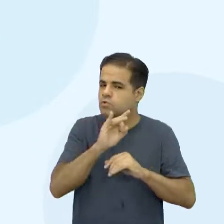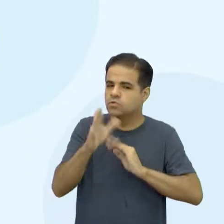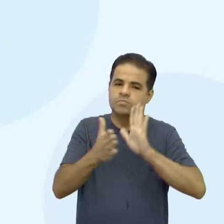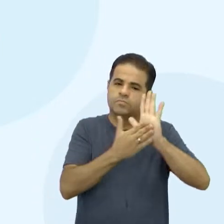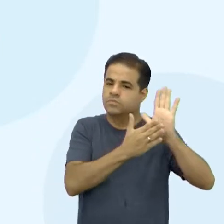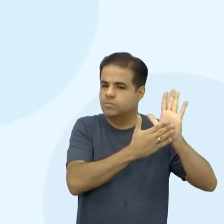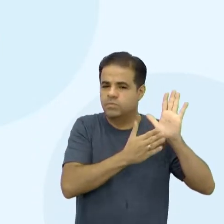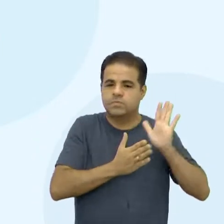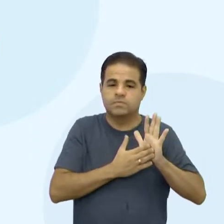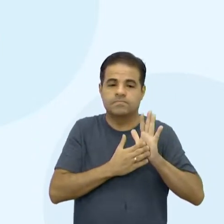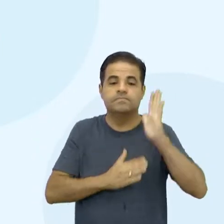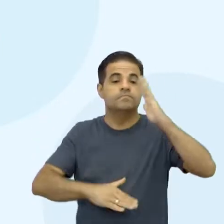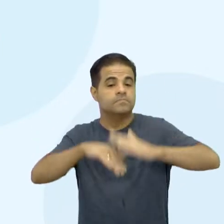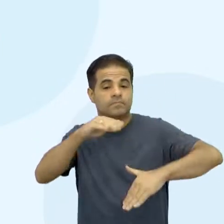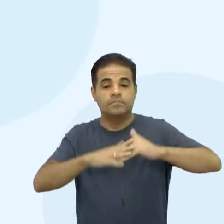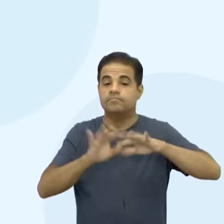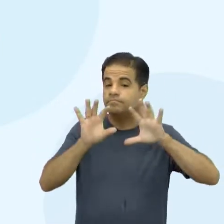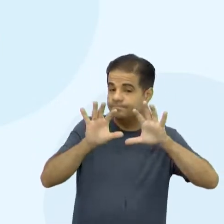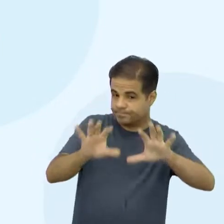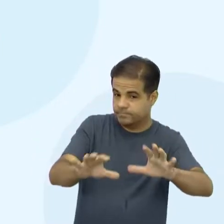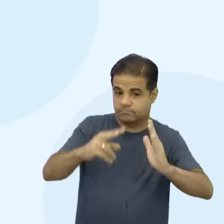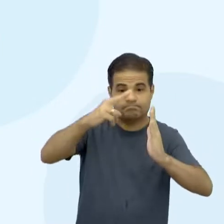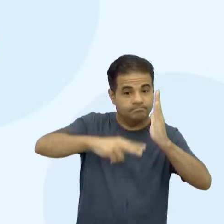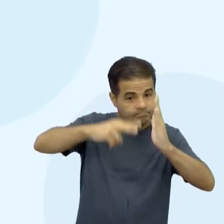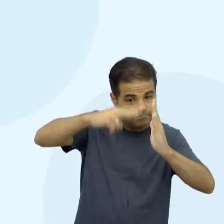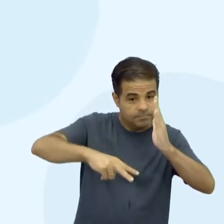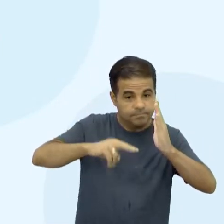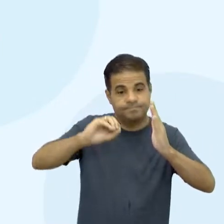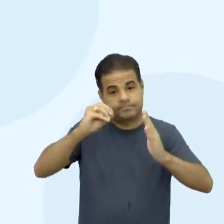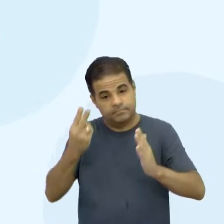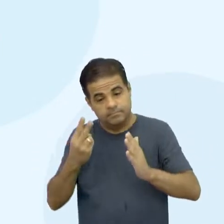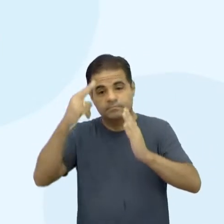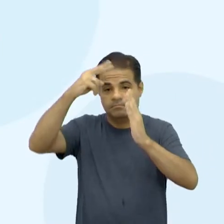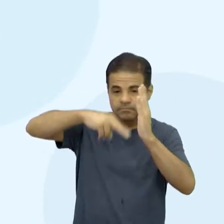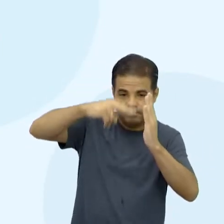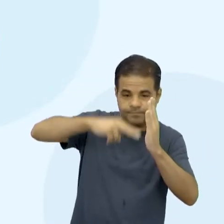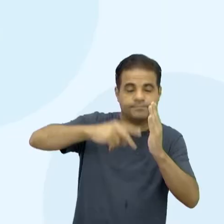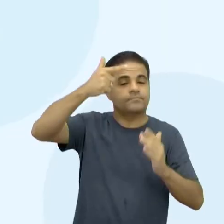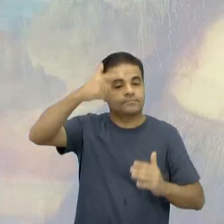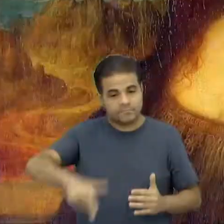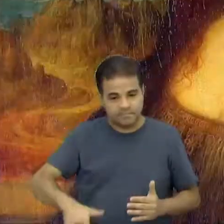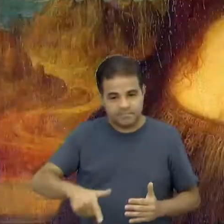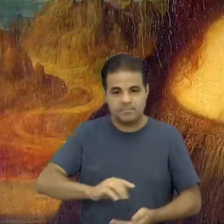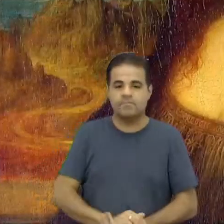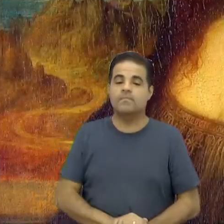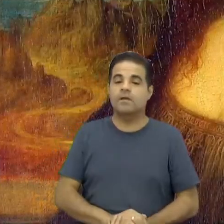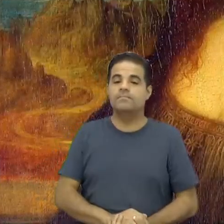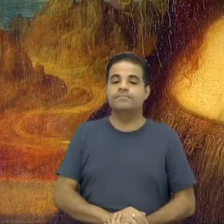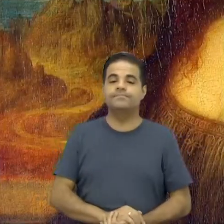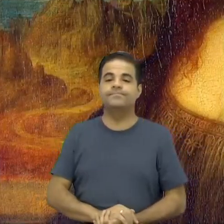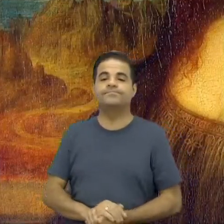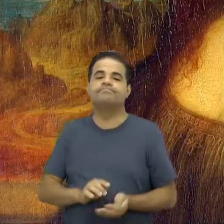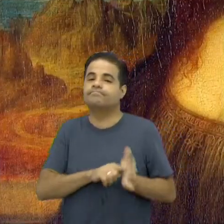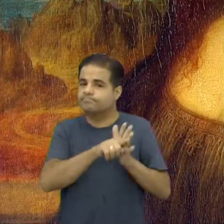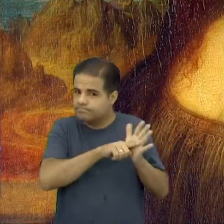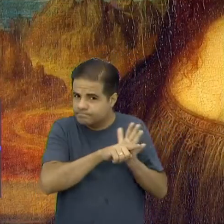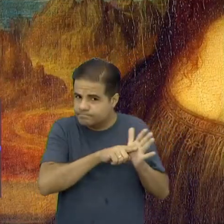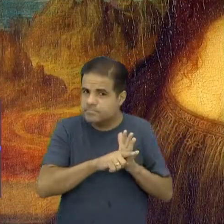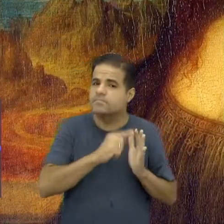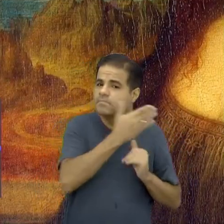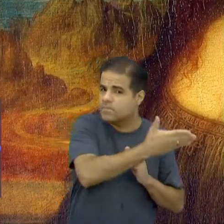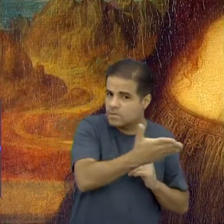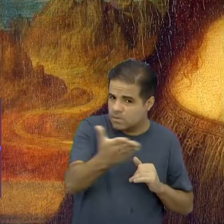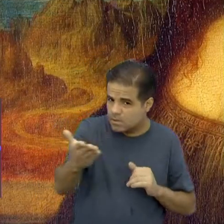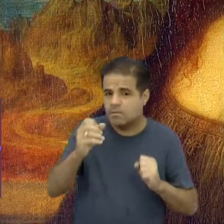proposta. Ação ou efeito de ler novamente. Exatamente. Então, de acordo com as pesquisas de vocês